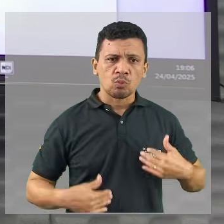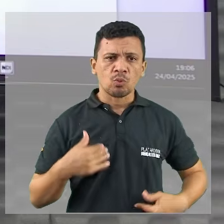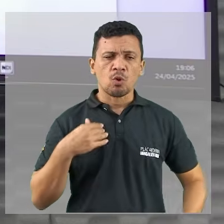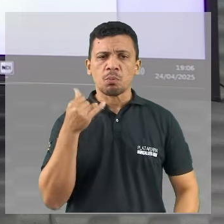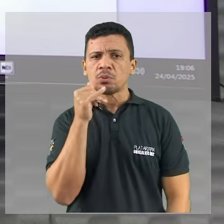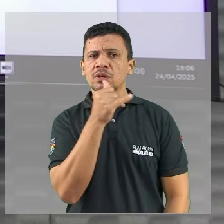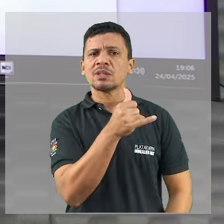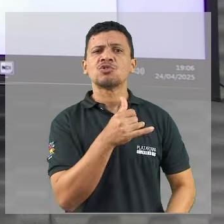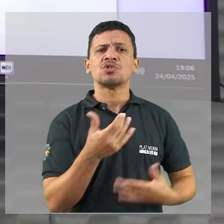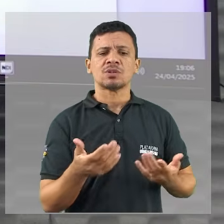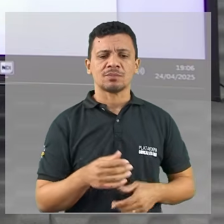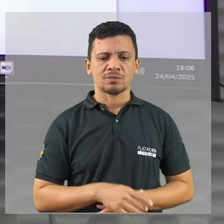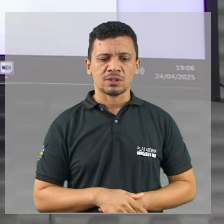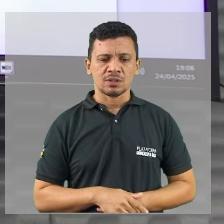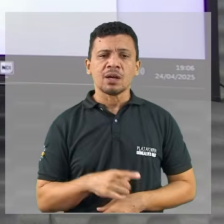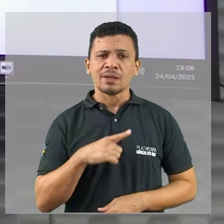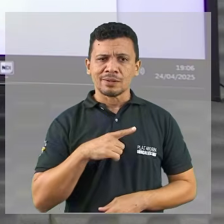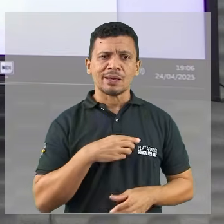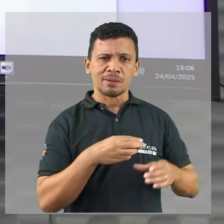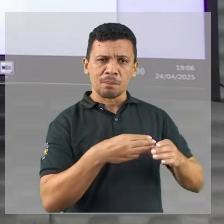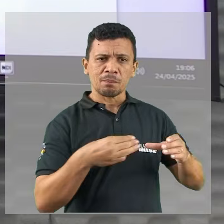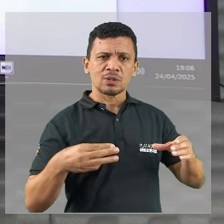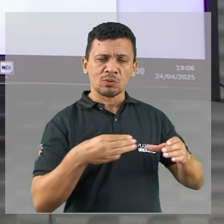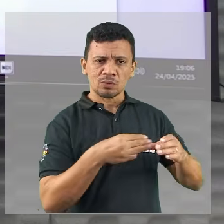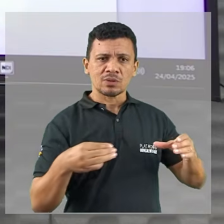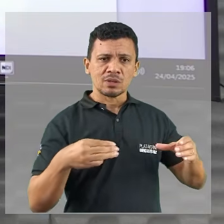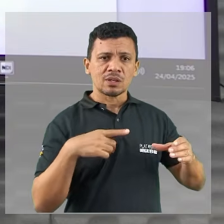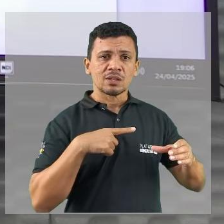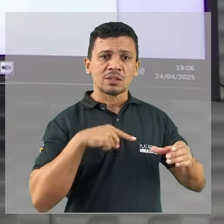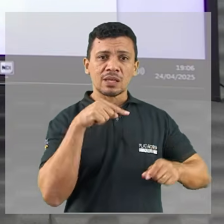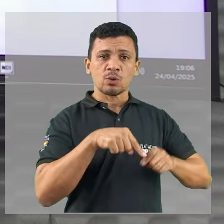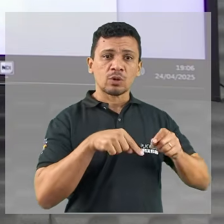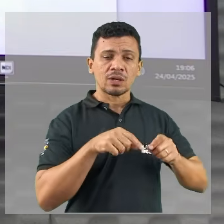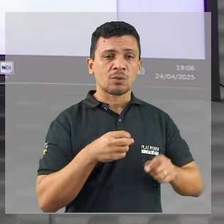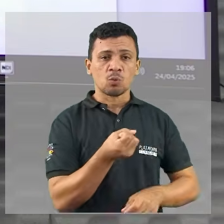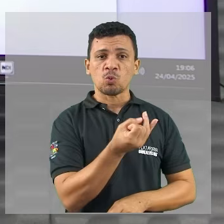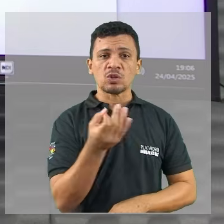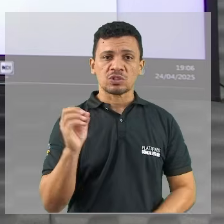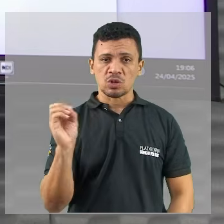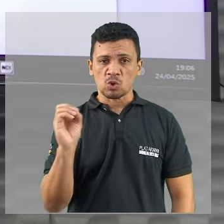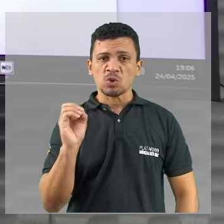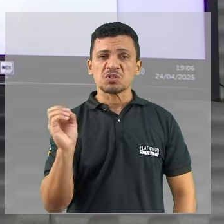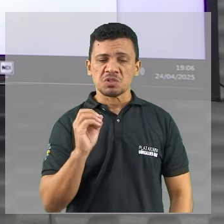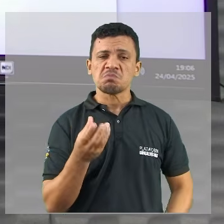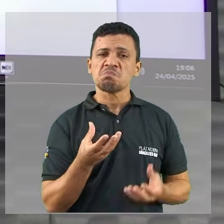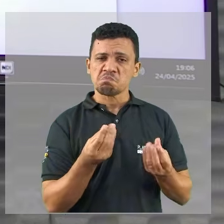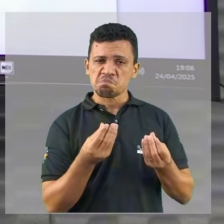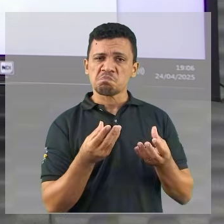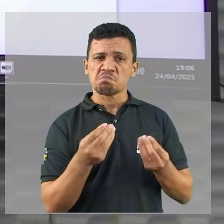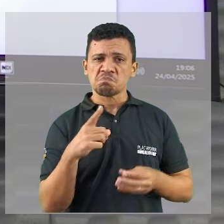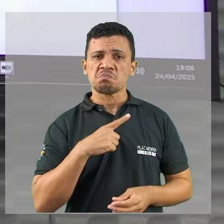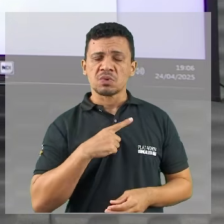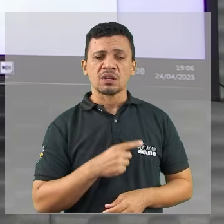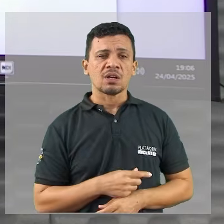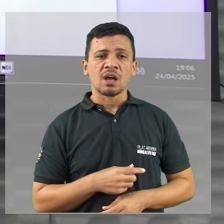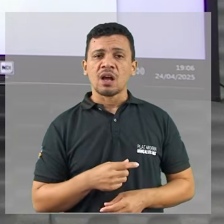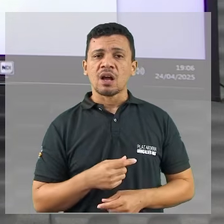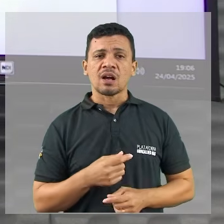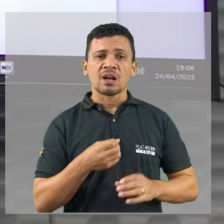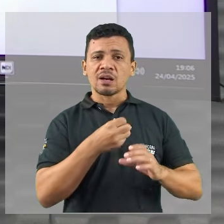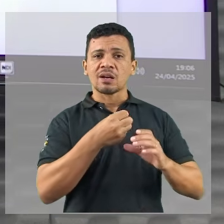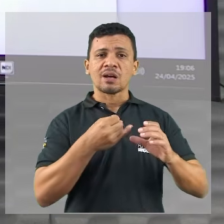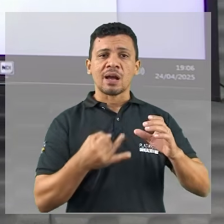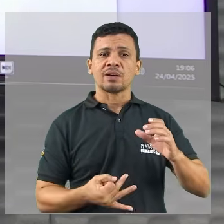muitas mitocôndrias, se tem muitos vasos sanguíneos, ela tem um aporte maior de oxigênio. Então essas fibras, elas têm uma característica